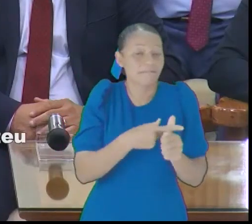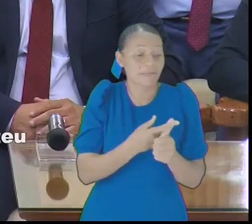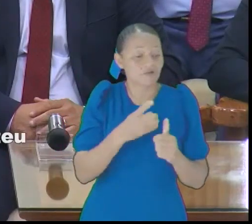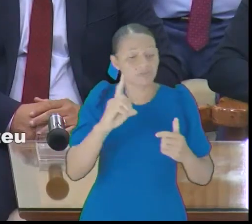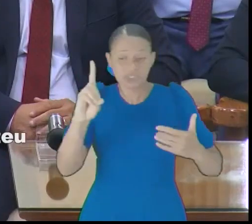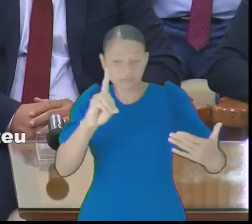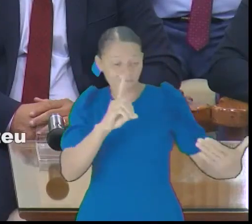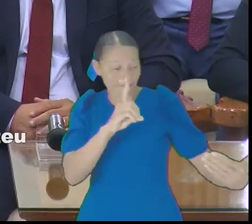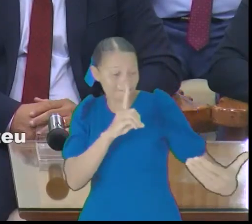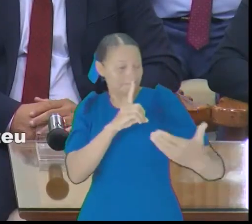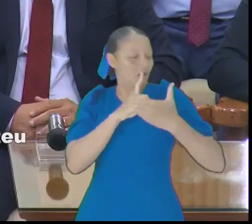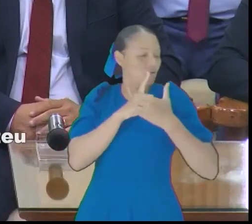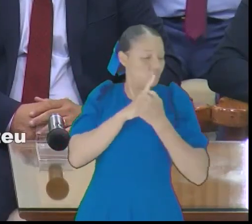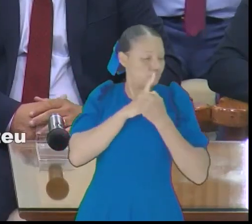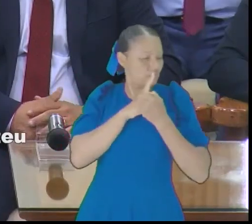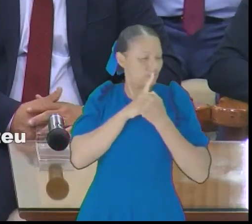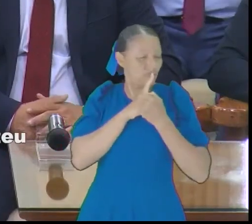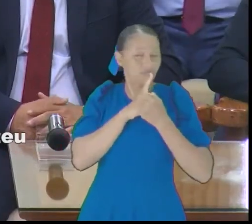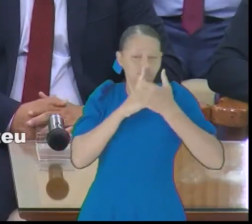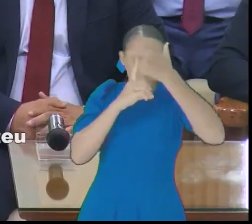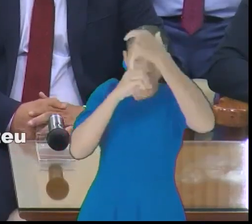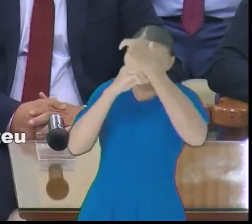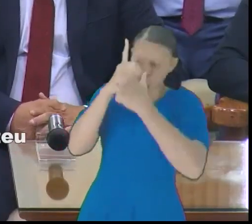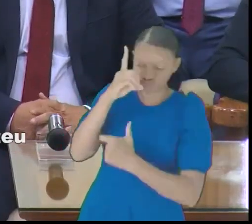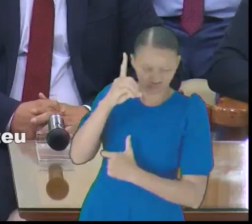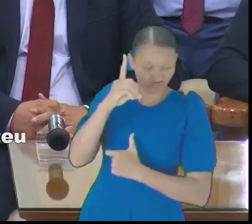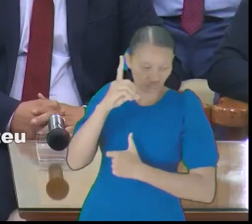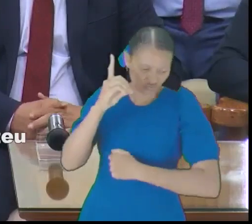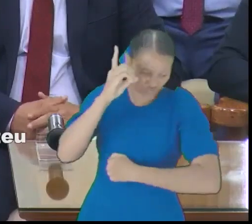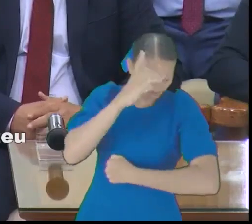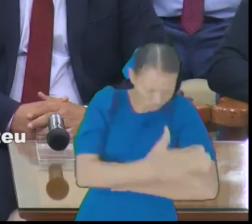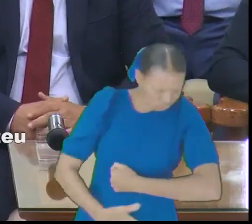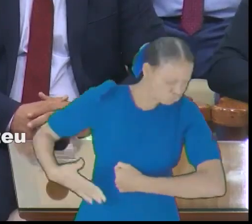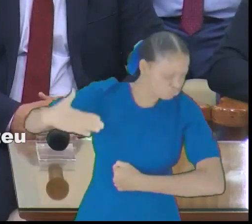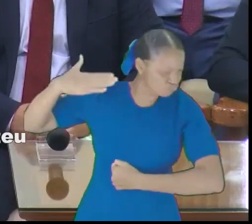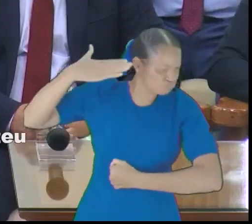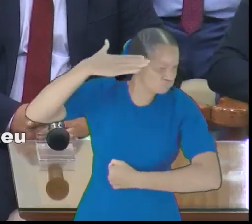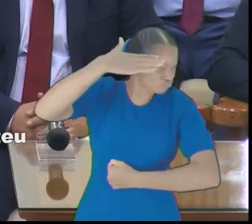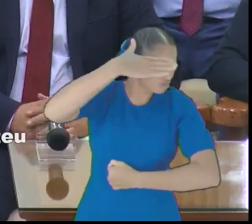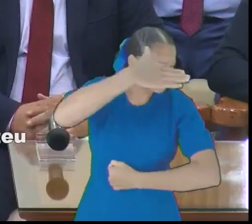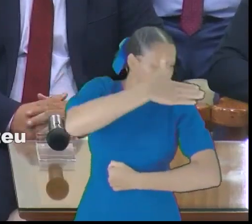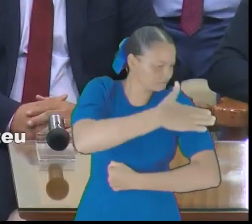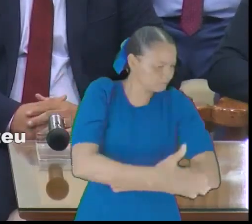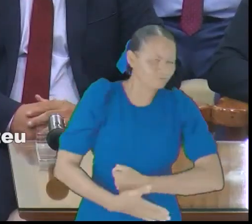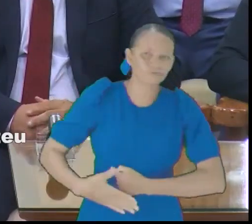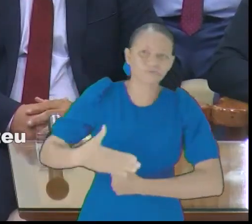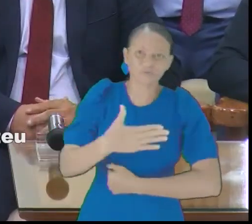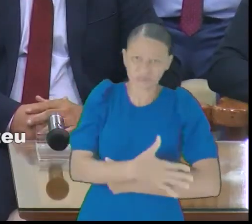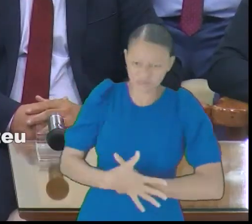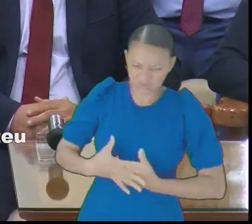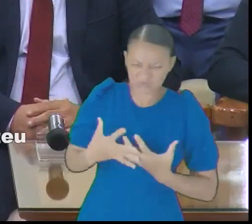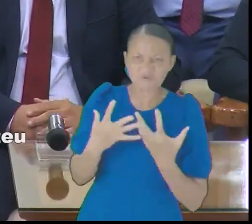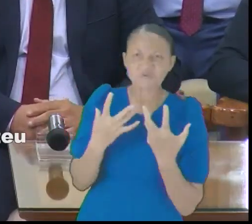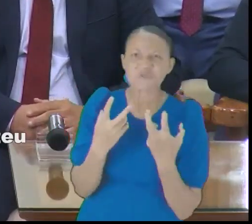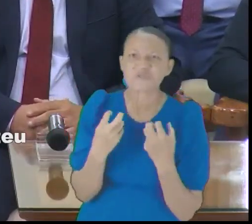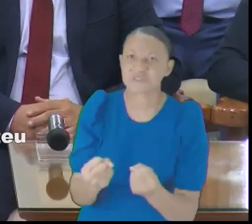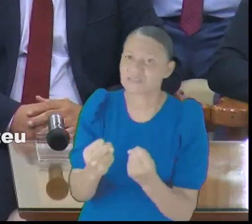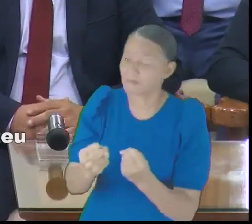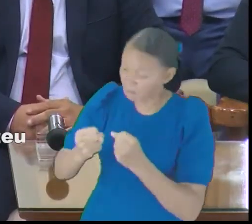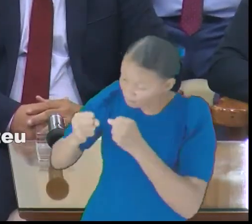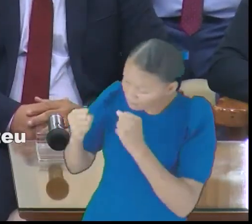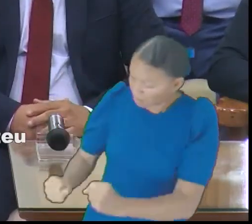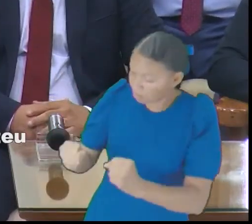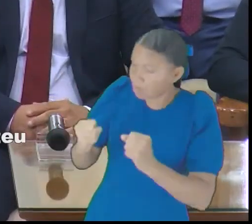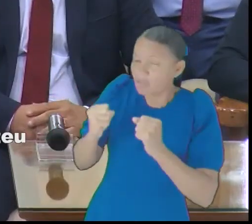mim, porque eu sou o teu escudo. Eu recebo a autoridade